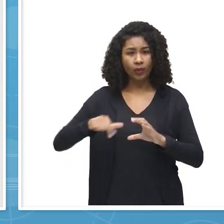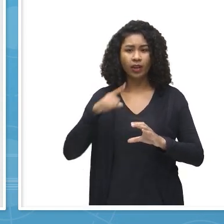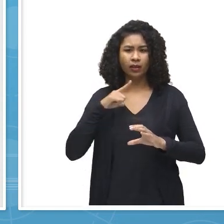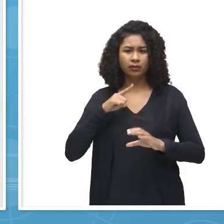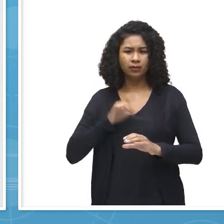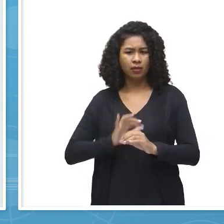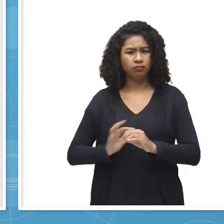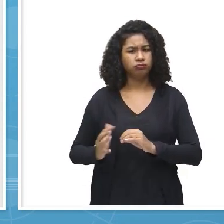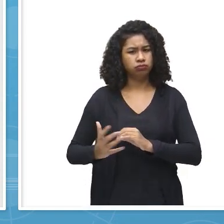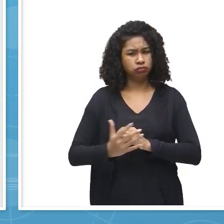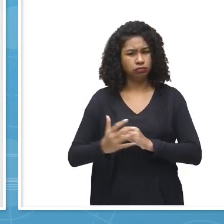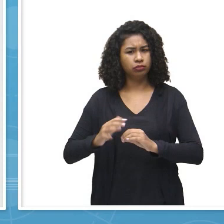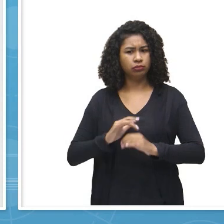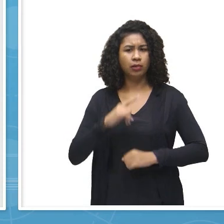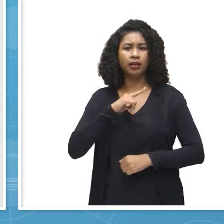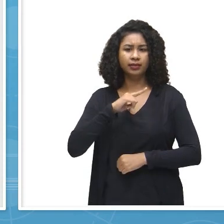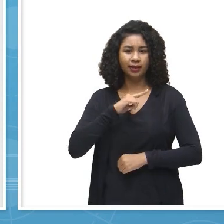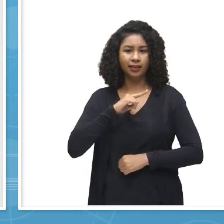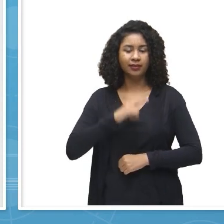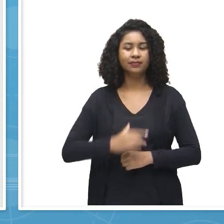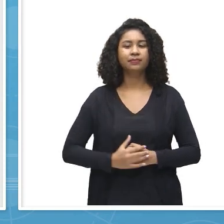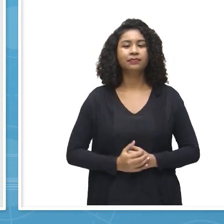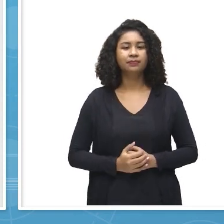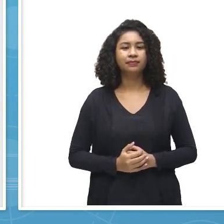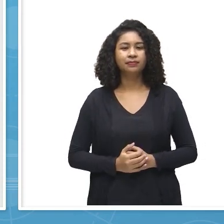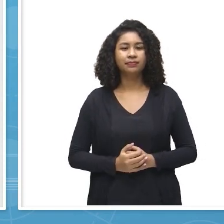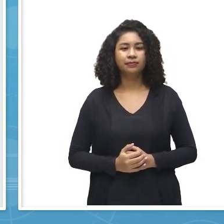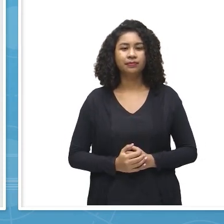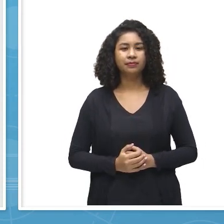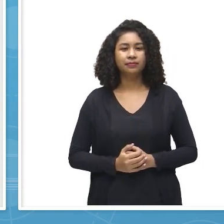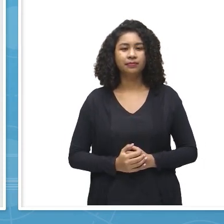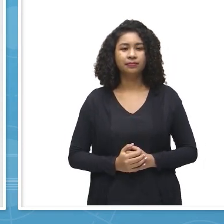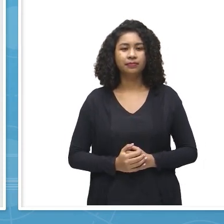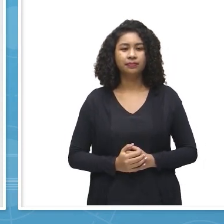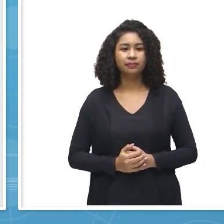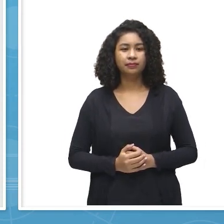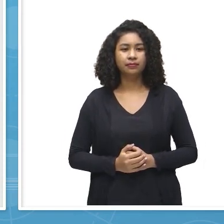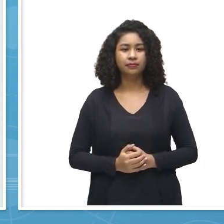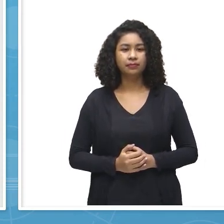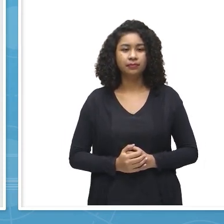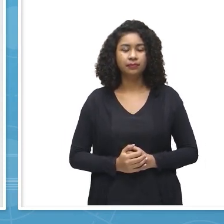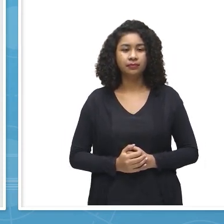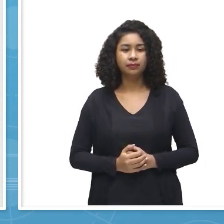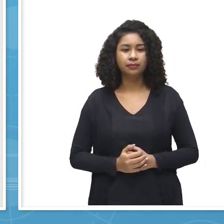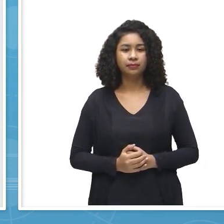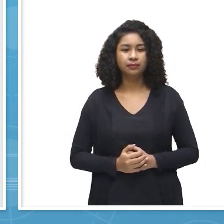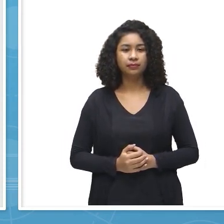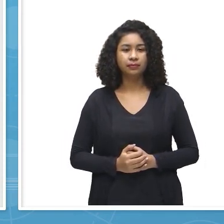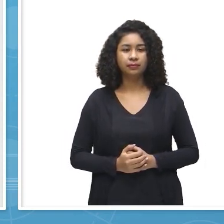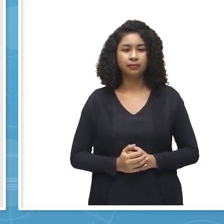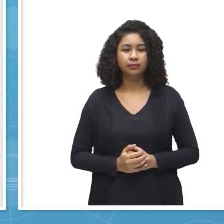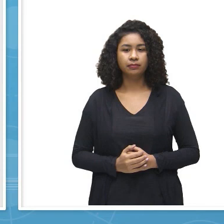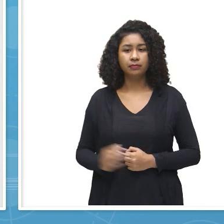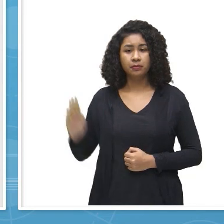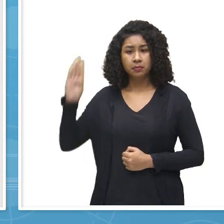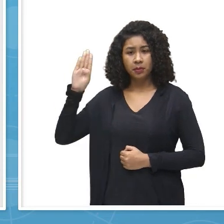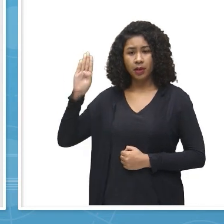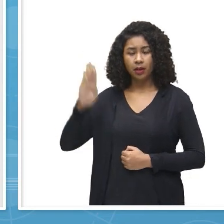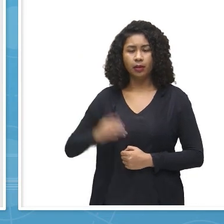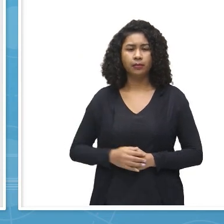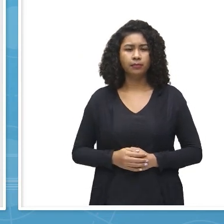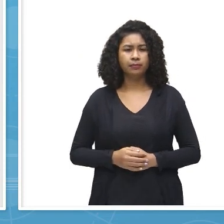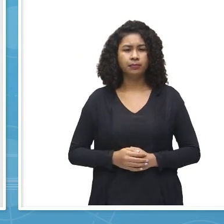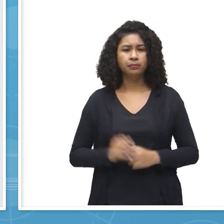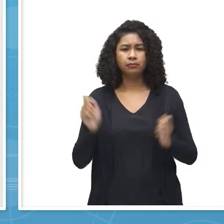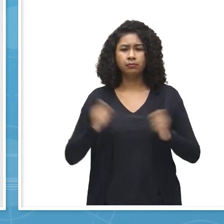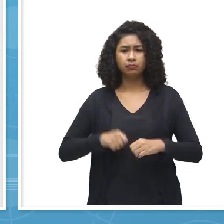primeiro errinho nessa questão, tá bom? A outra fala sobre possuem membrana plasmática. Sim,